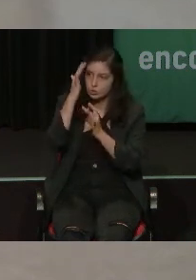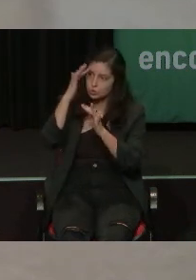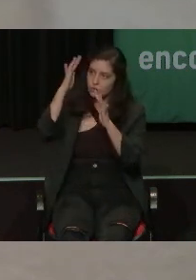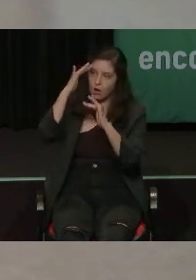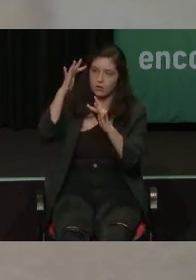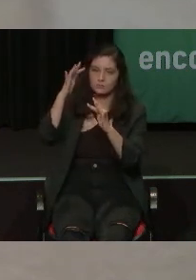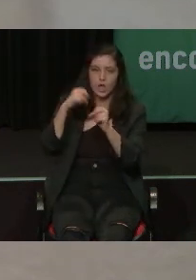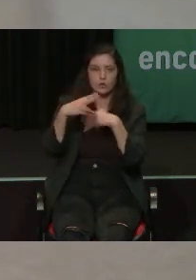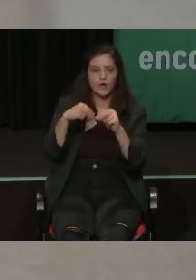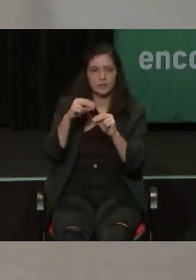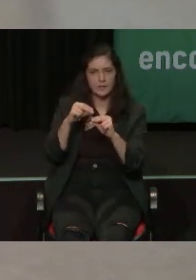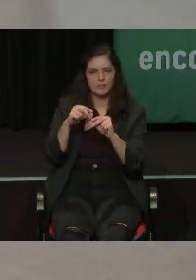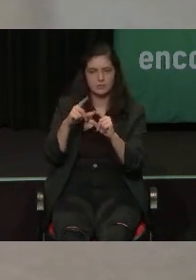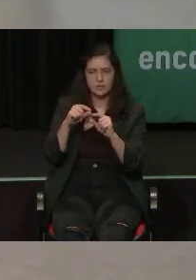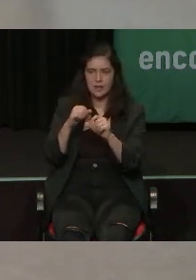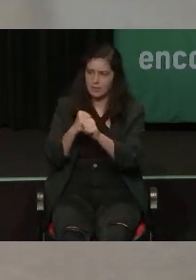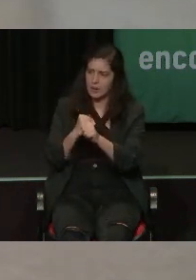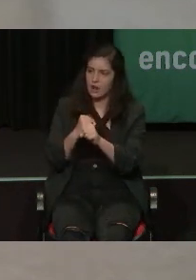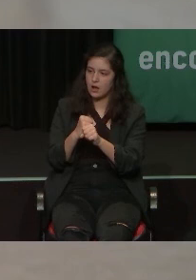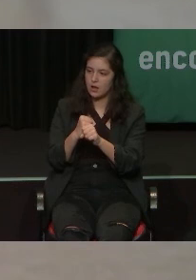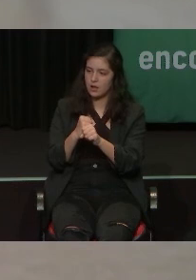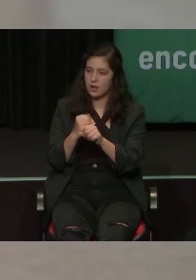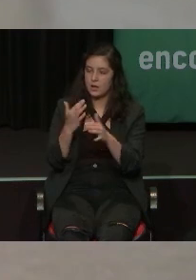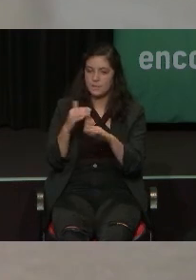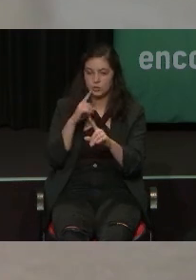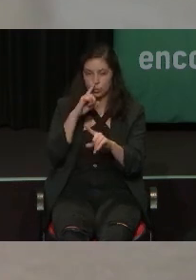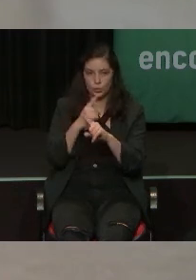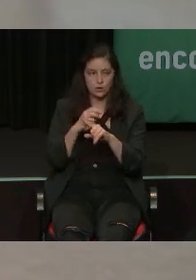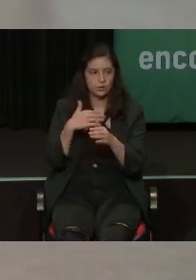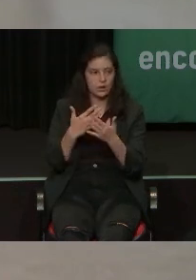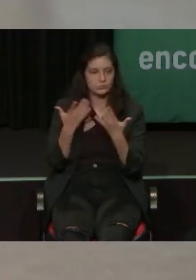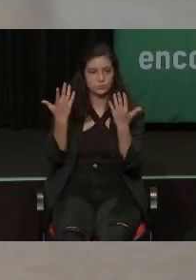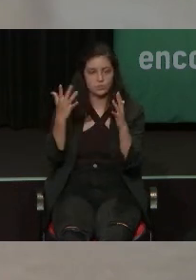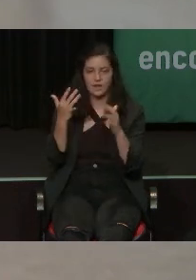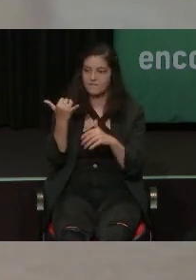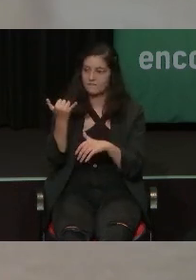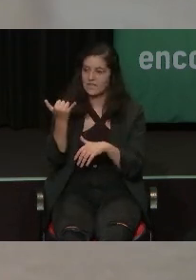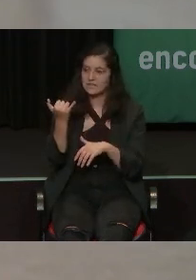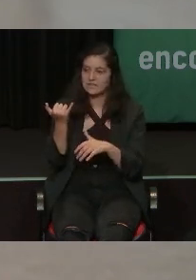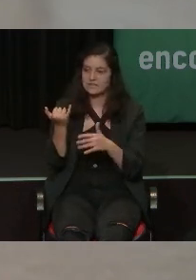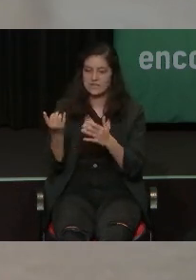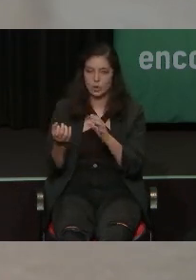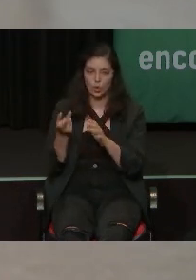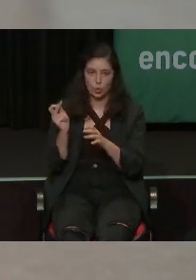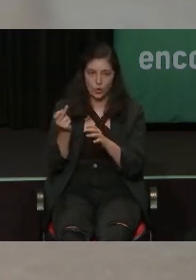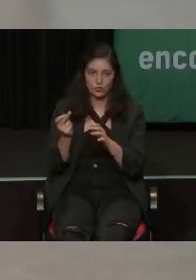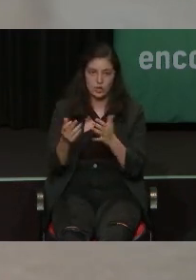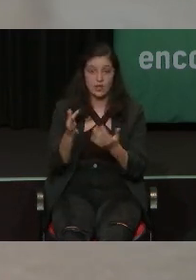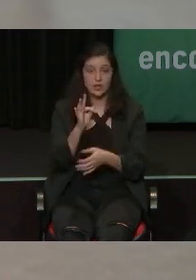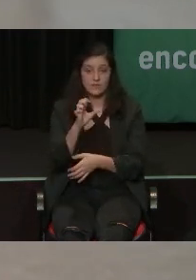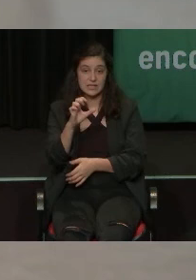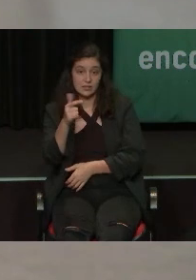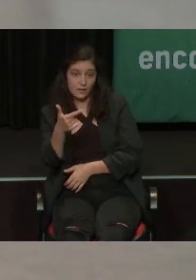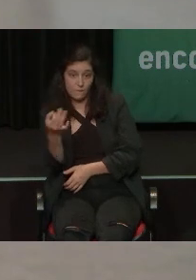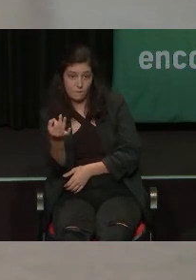a inovar e a trabalhar. Mas, ao mesmo tempo, celebramos os 25 anos da Fundação para a Ciência e Tecnologia,